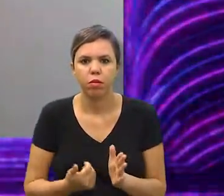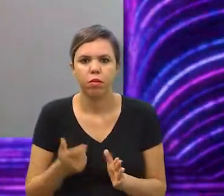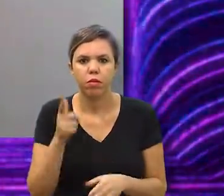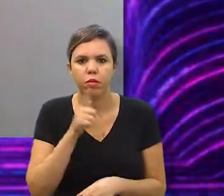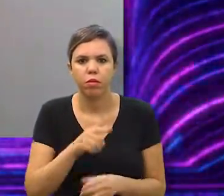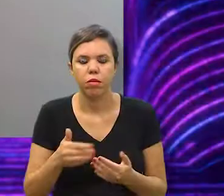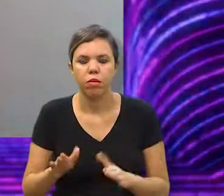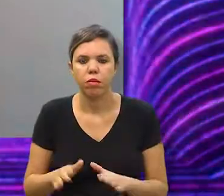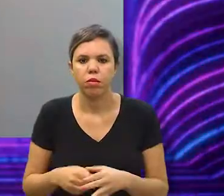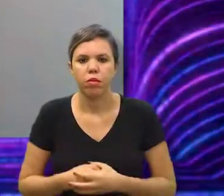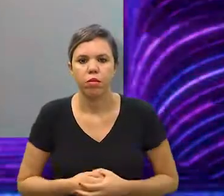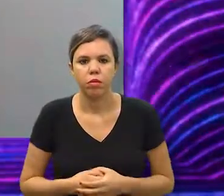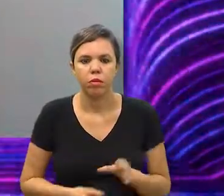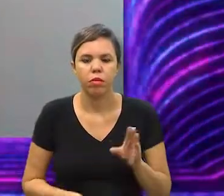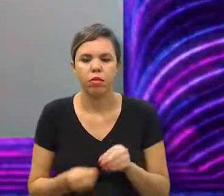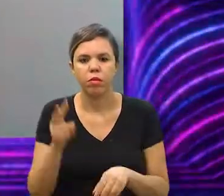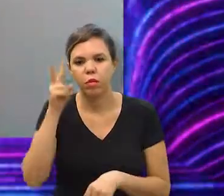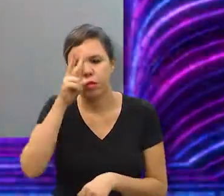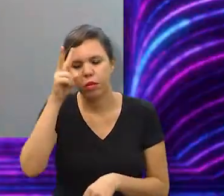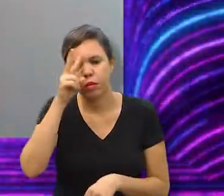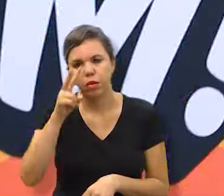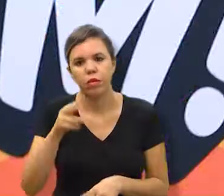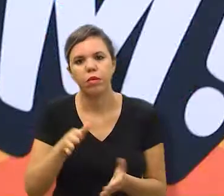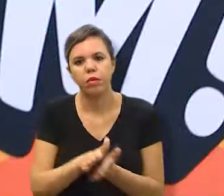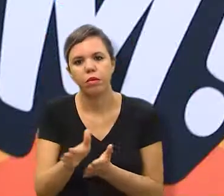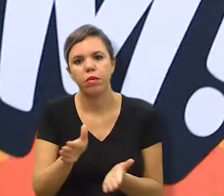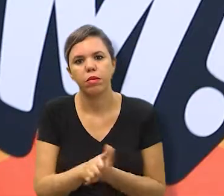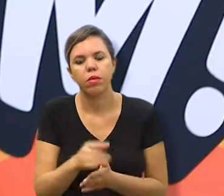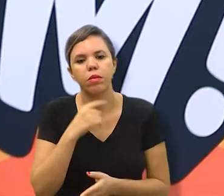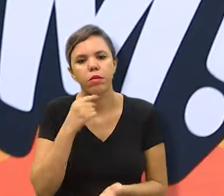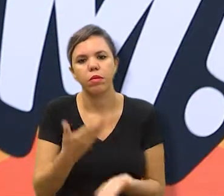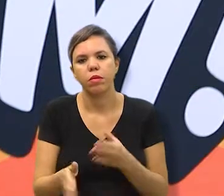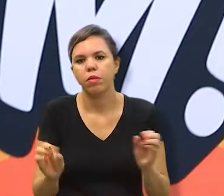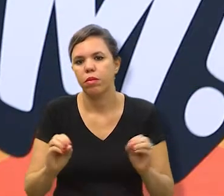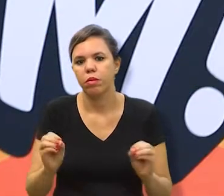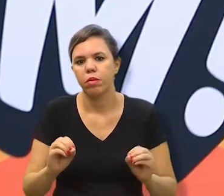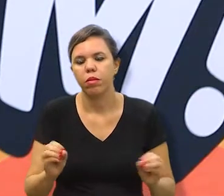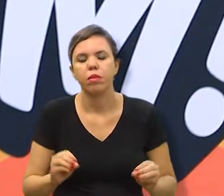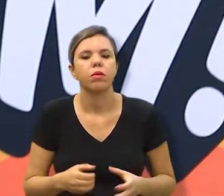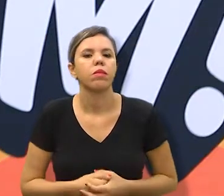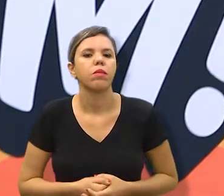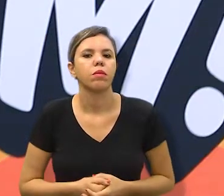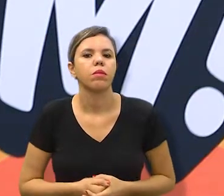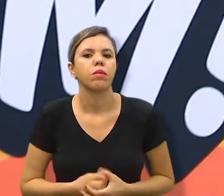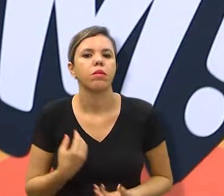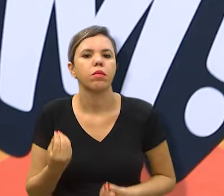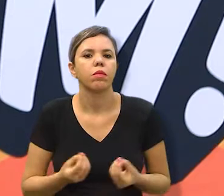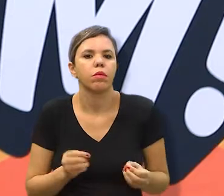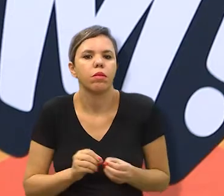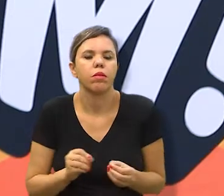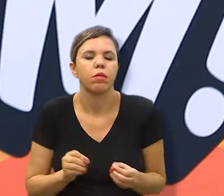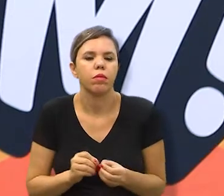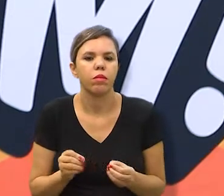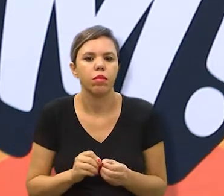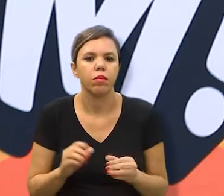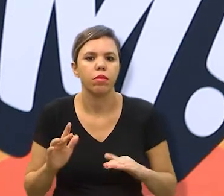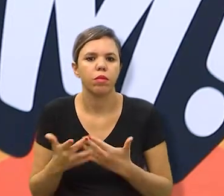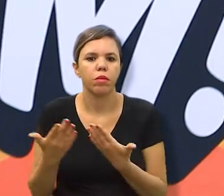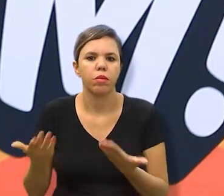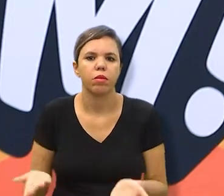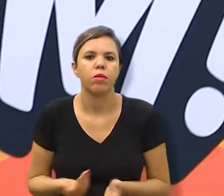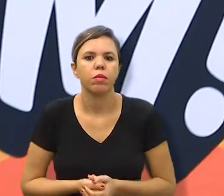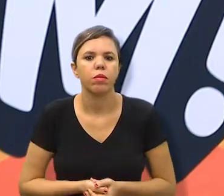gente vai conseguir lançar a conclusão da história em formato impresso. E para ninguém perder nada, né? Como é que faz? Quais são as redes